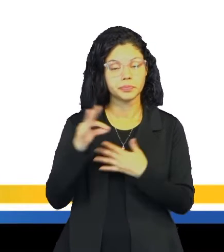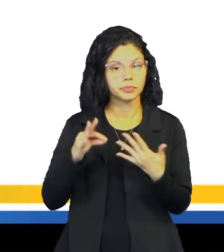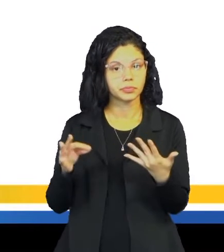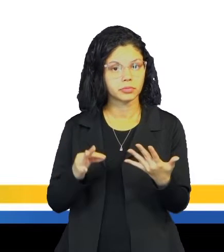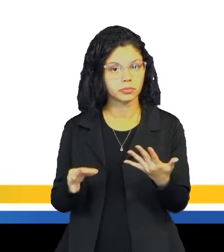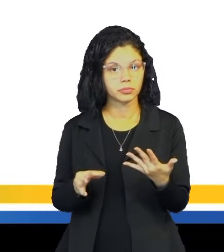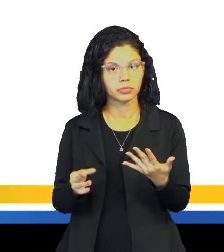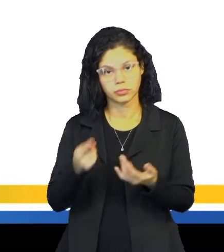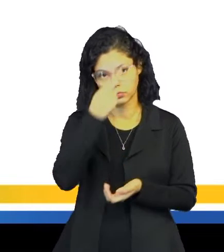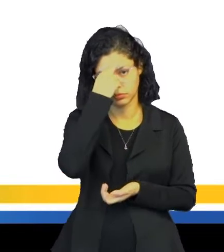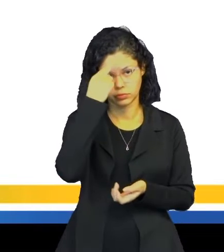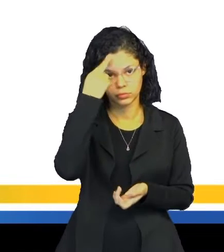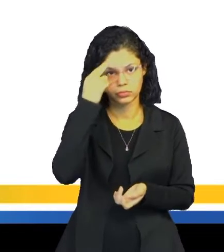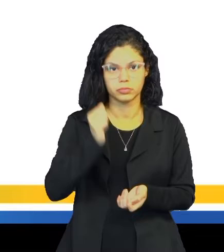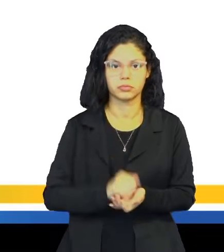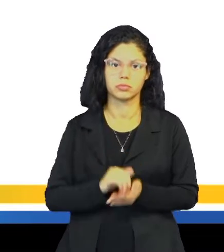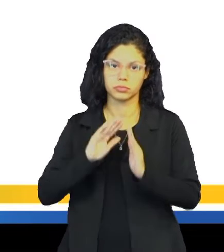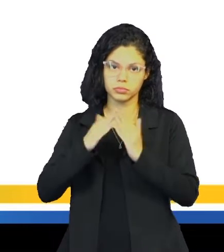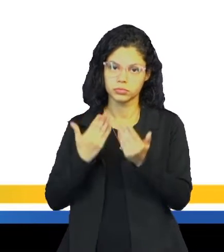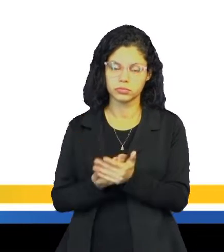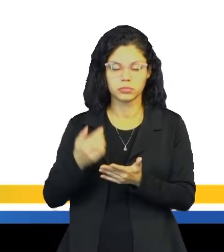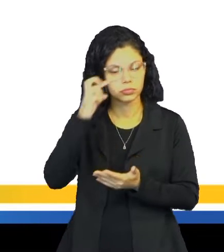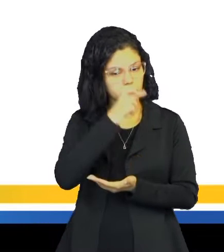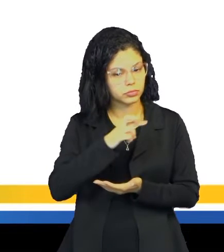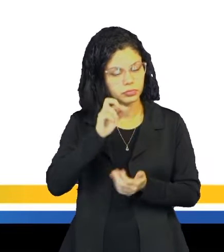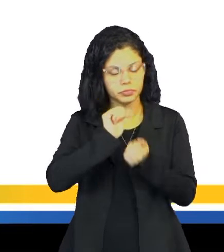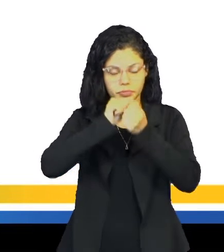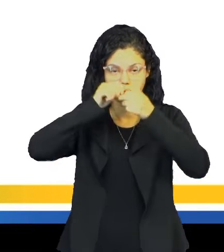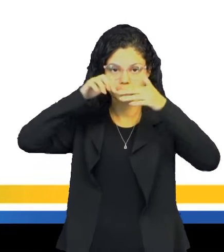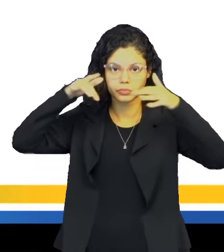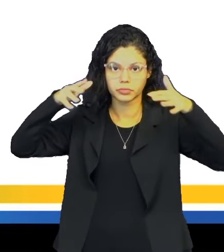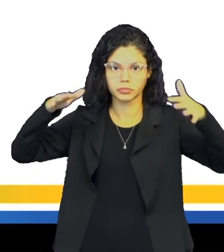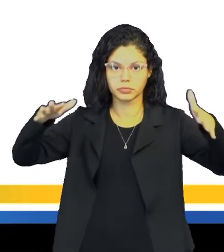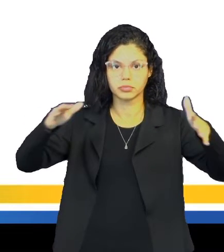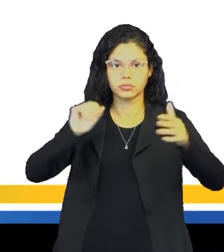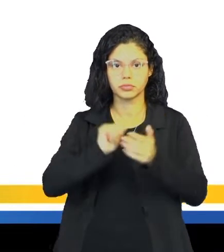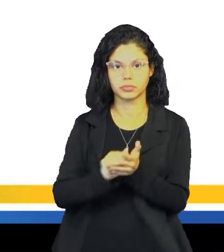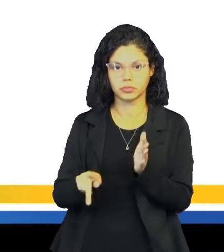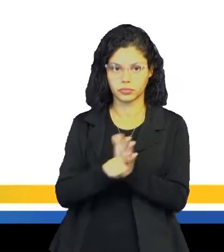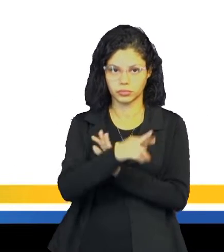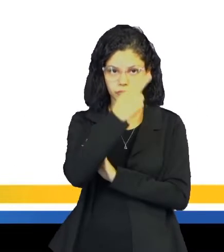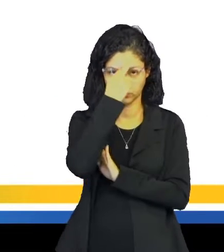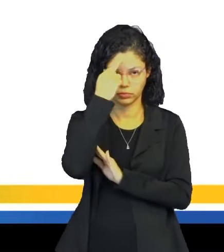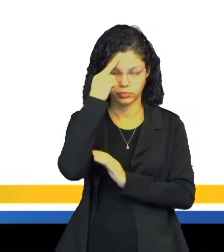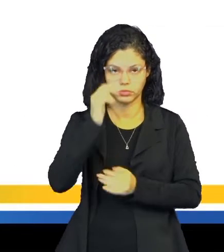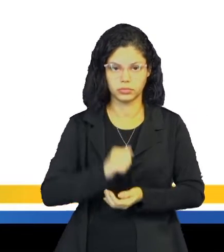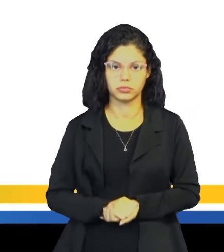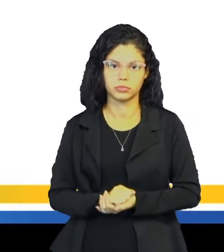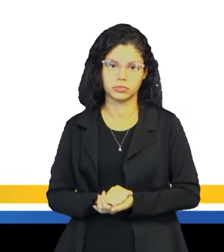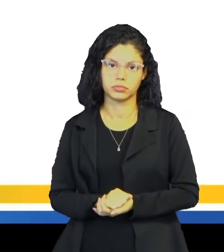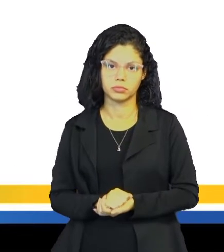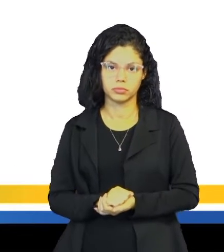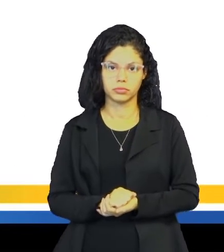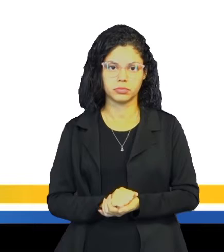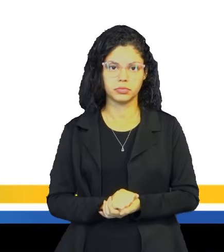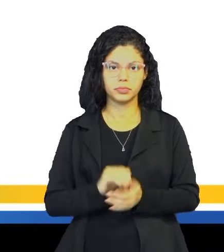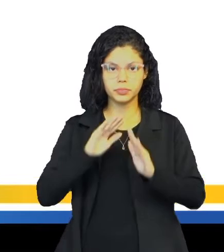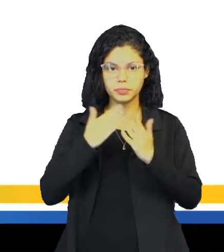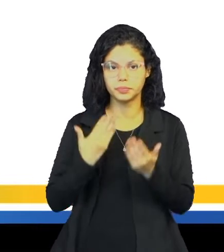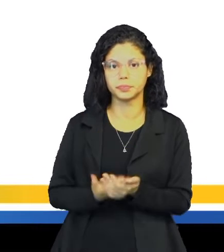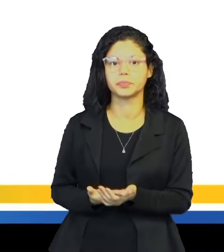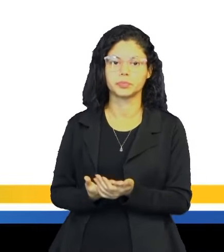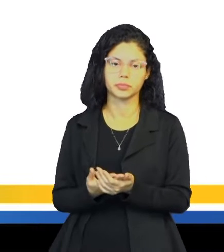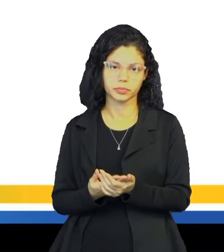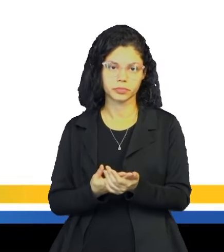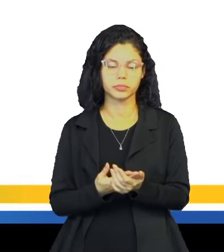fontes históricas, né? A escola de análise, ela ampliou os tipos de fontes históricas, né? A escola de análise,